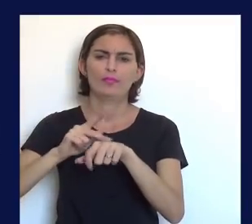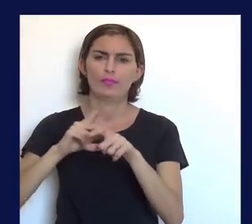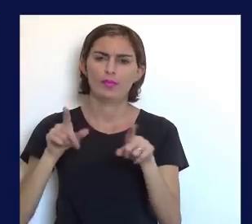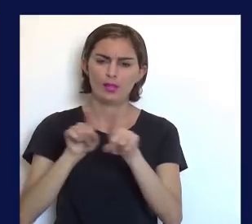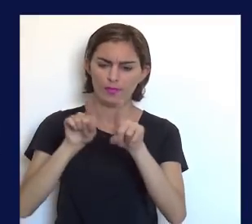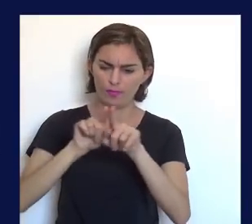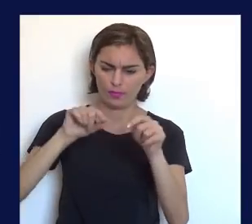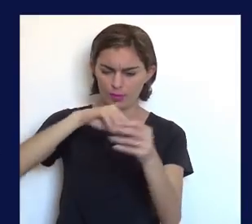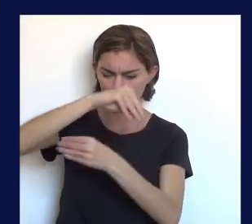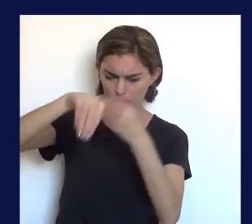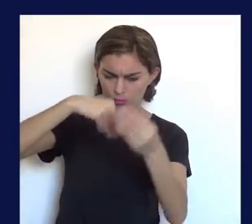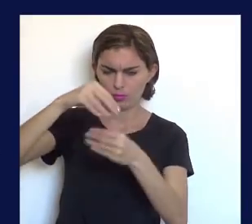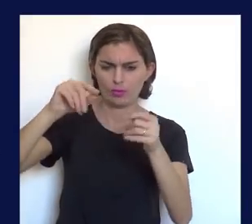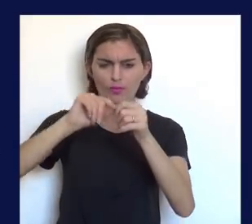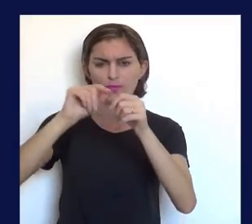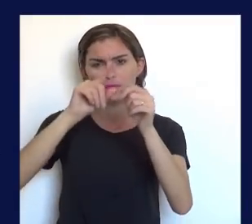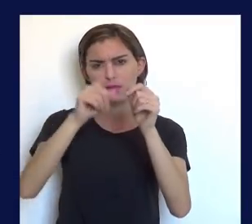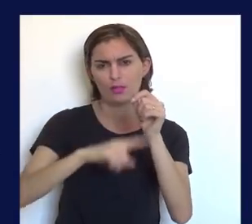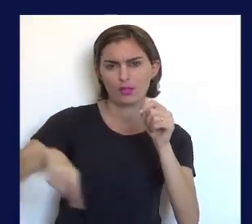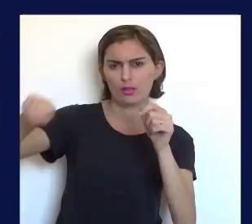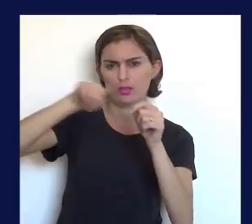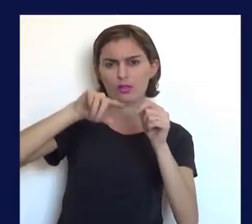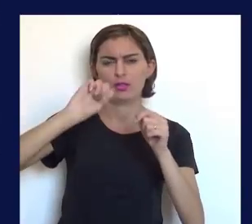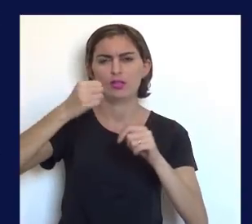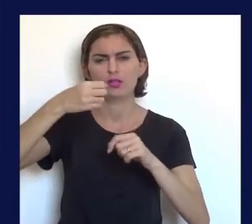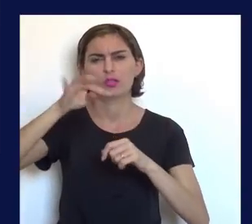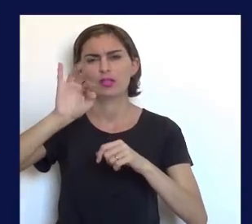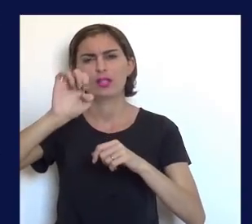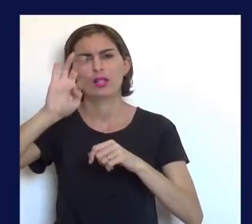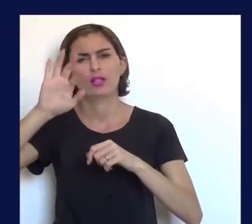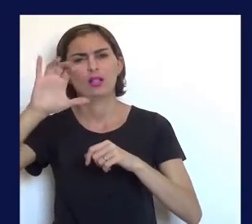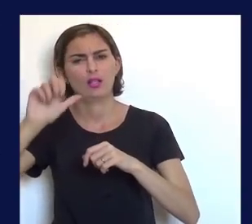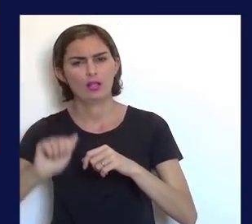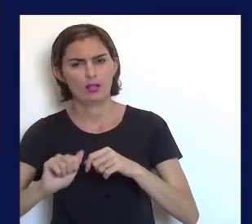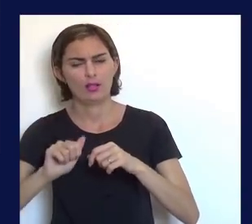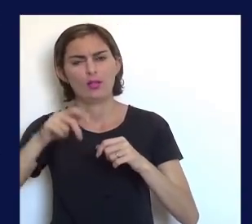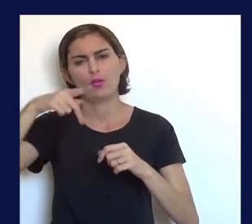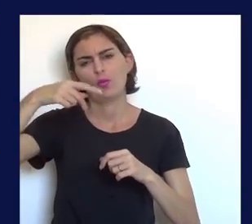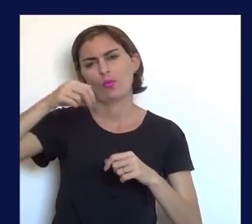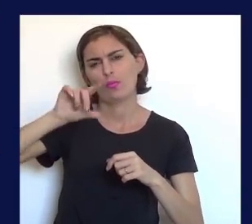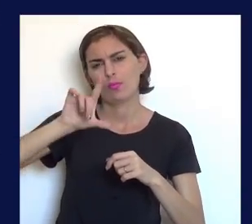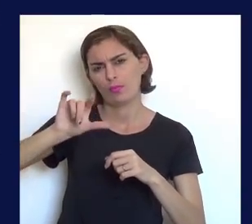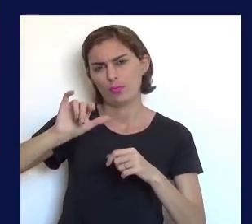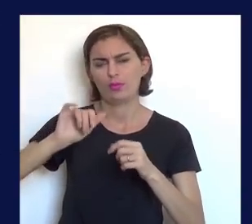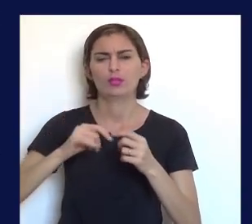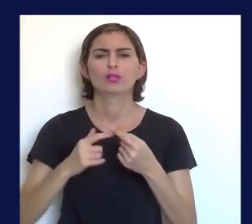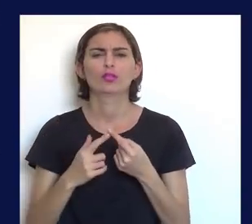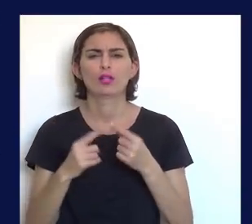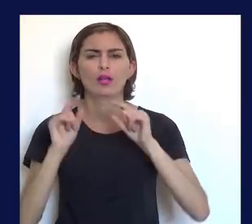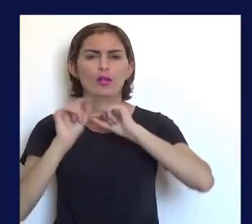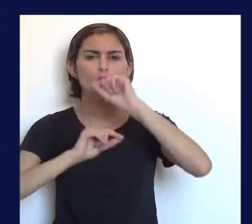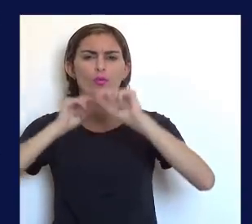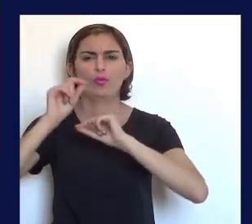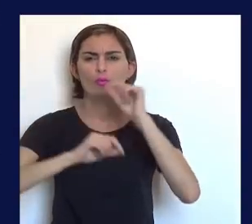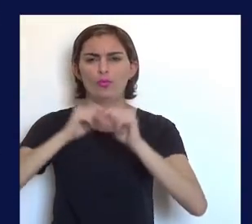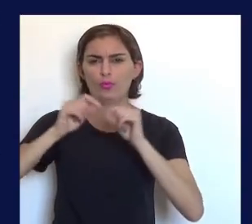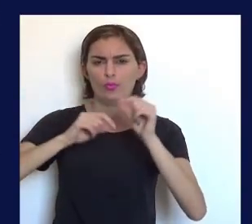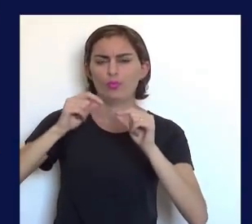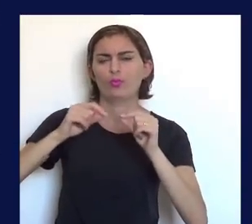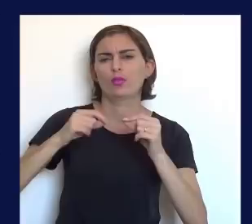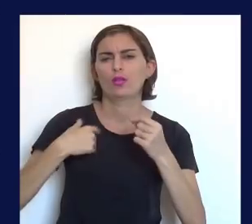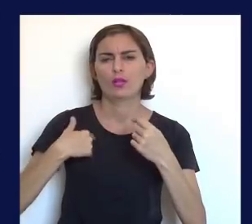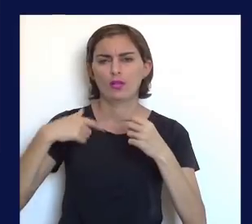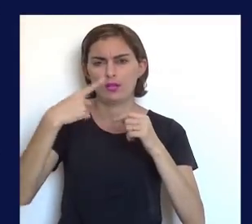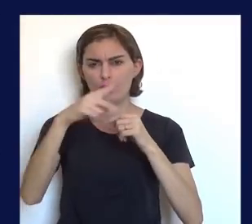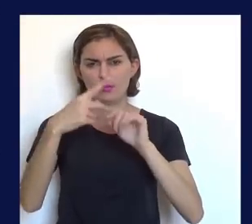aqui a constituição, tá, da borracha sintética. Nós temos aqui o polibutadieno, que é um mero,